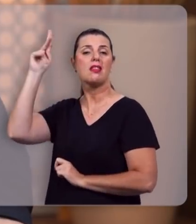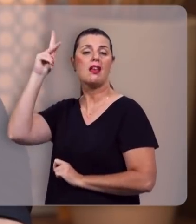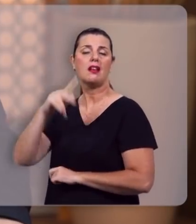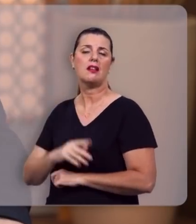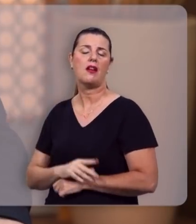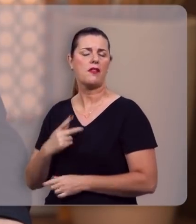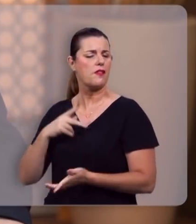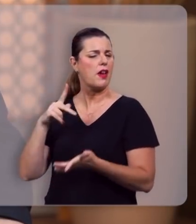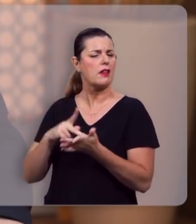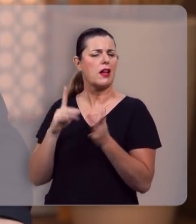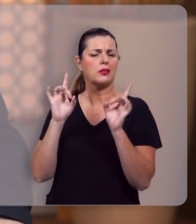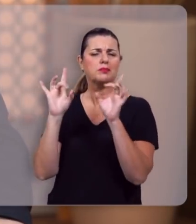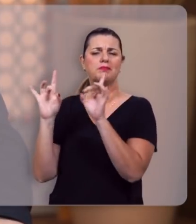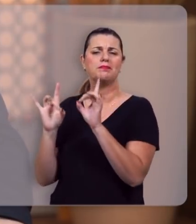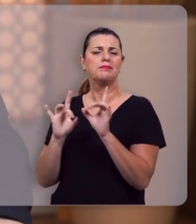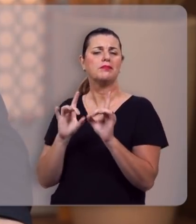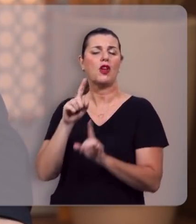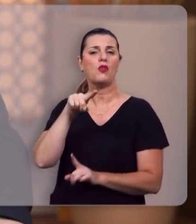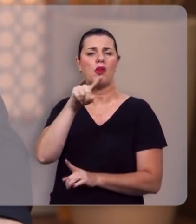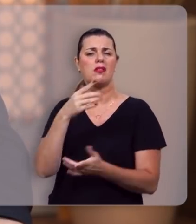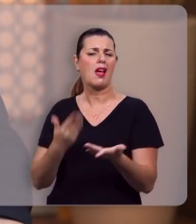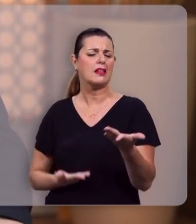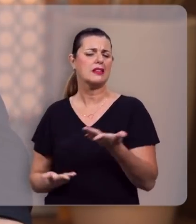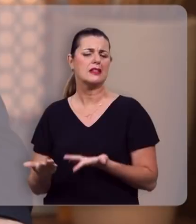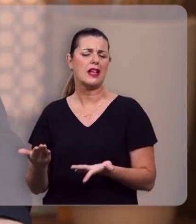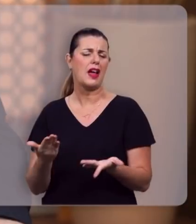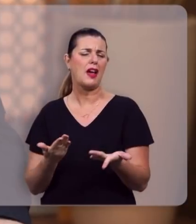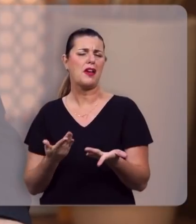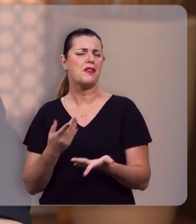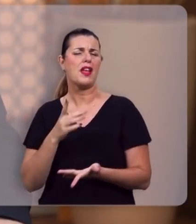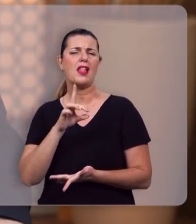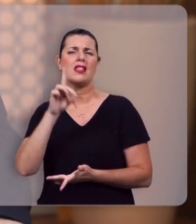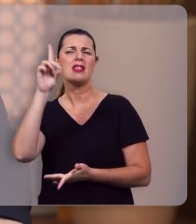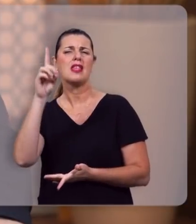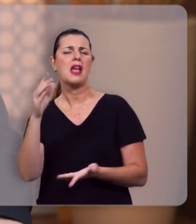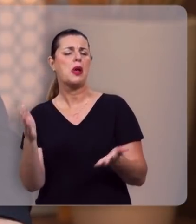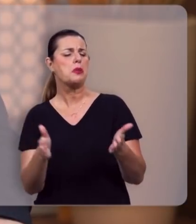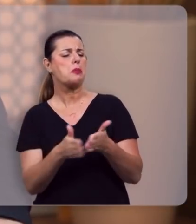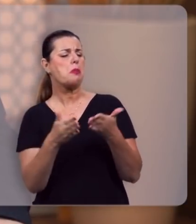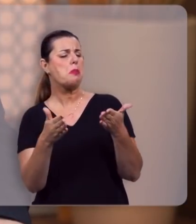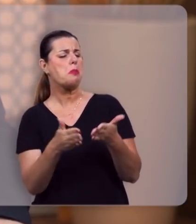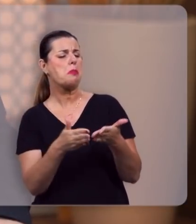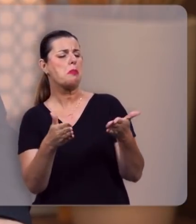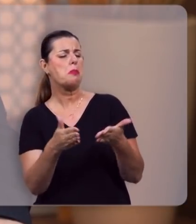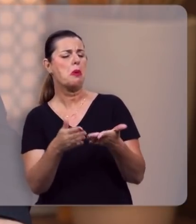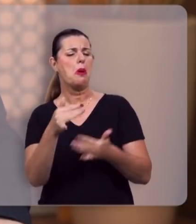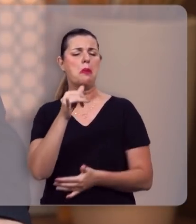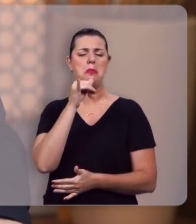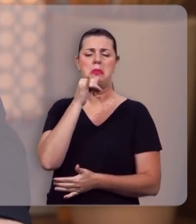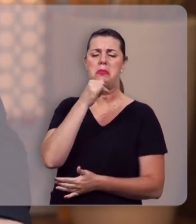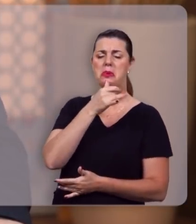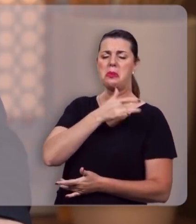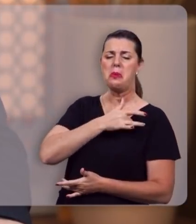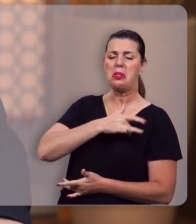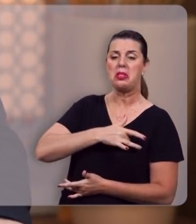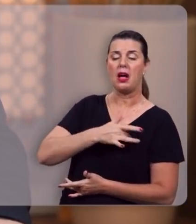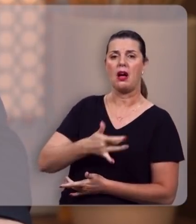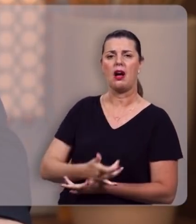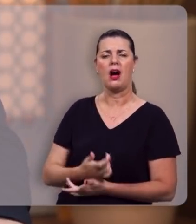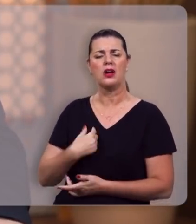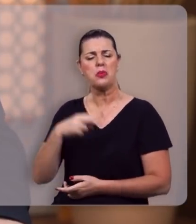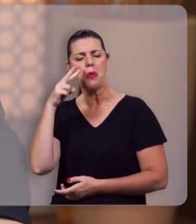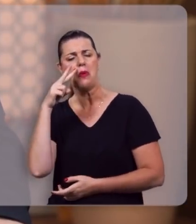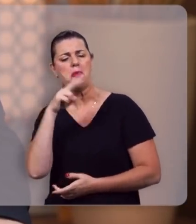muito preciosa, porque você não serve a um Deus pobrezinho, a um Deus coitadinho, a um Deus que fica chorando quando